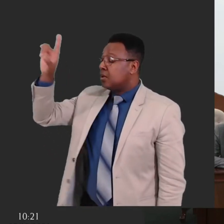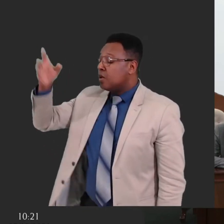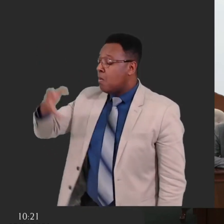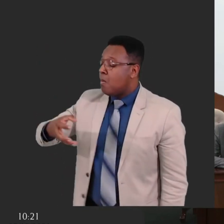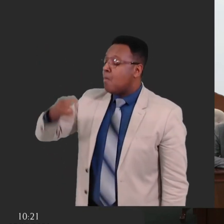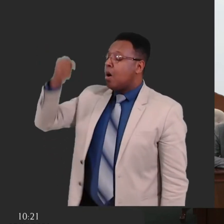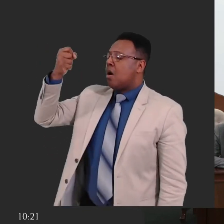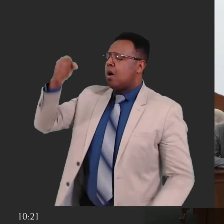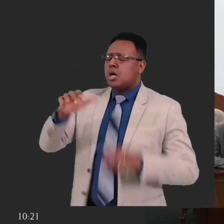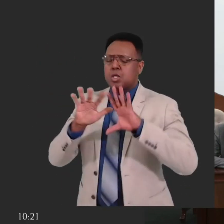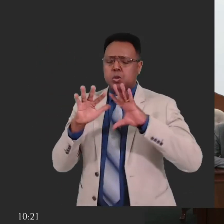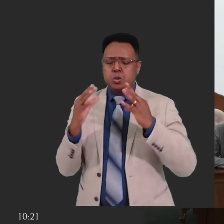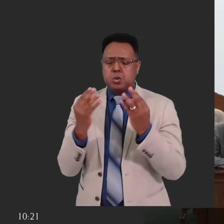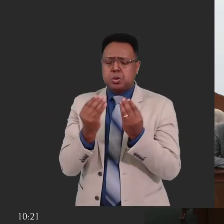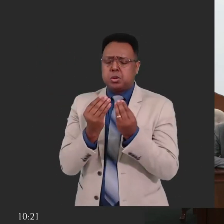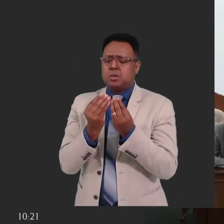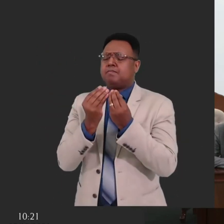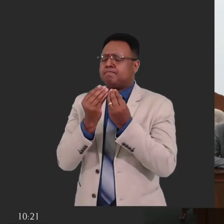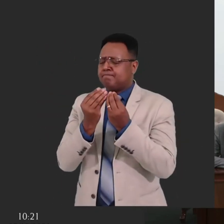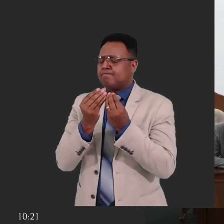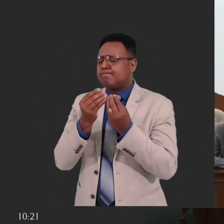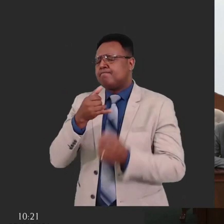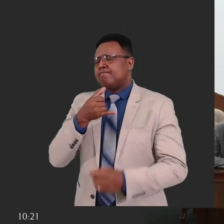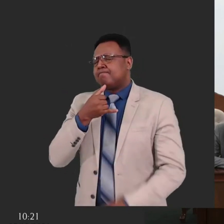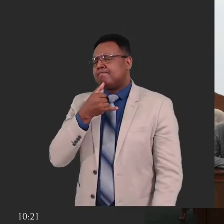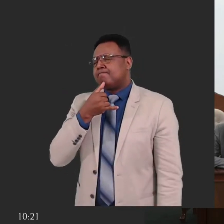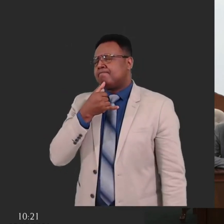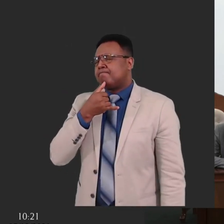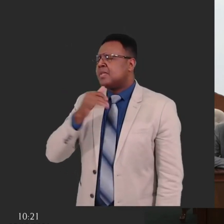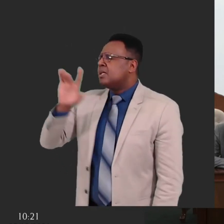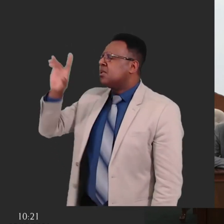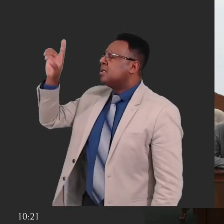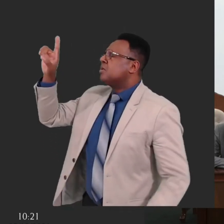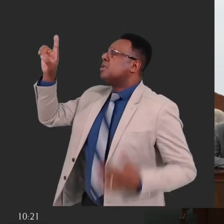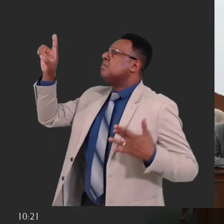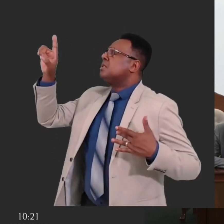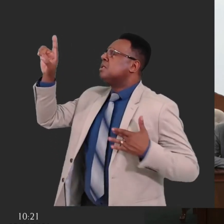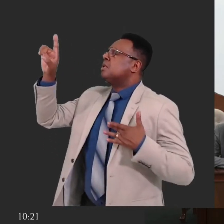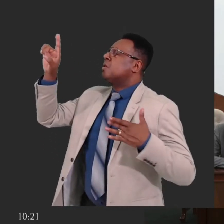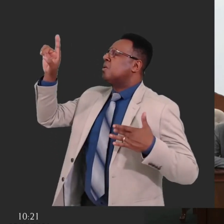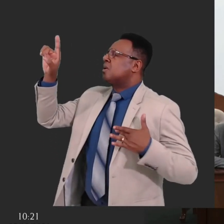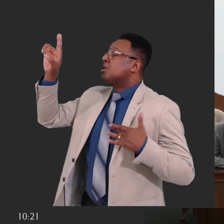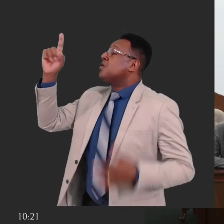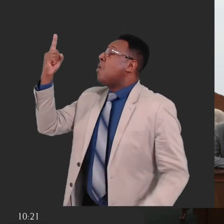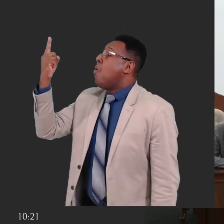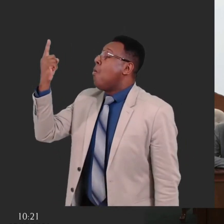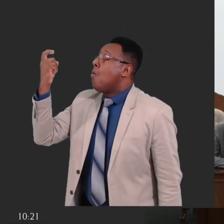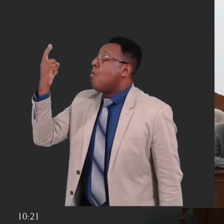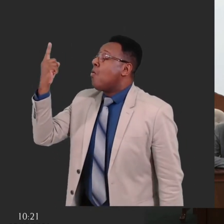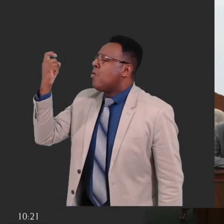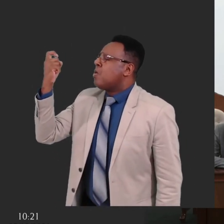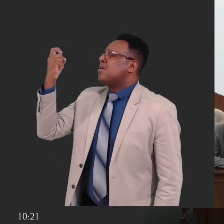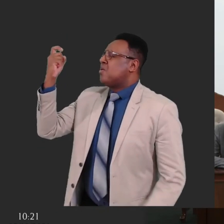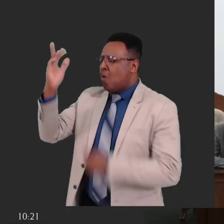graça, e a família sente a sua ausência. Oh, Senhor, só tu és Deus